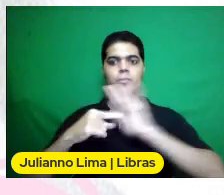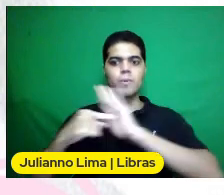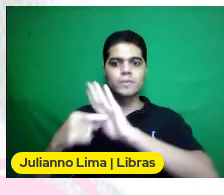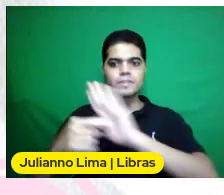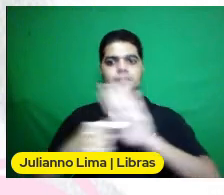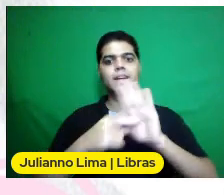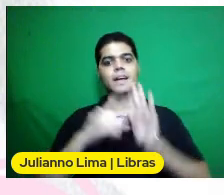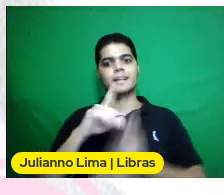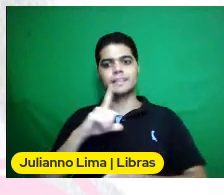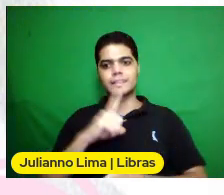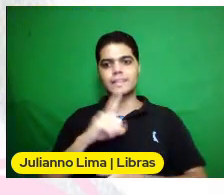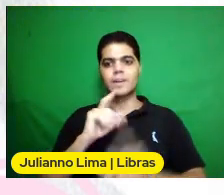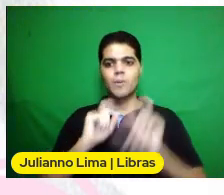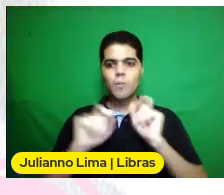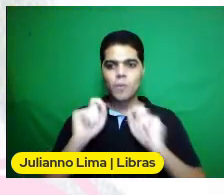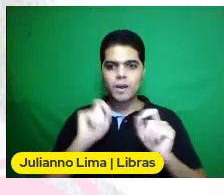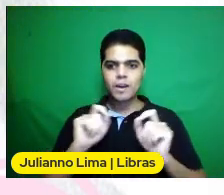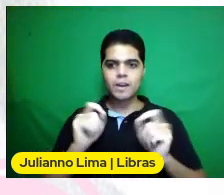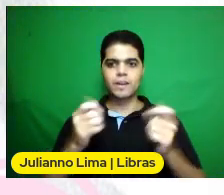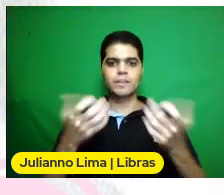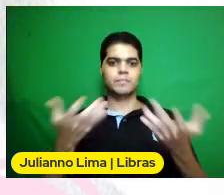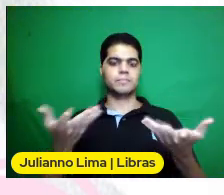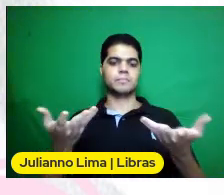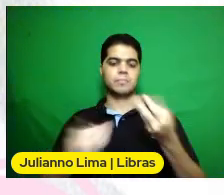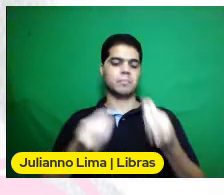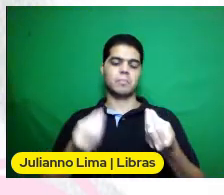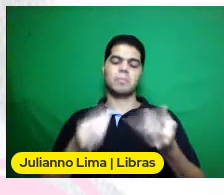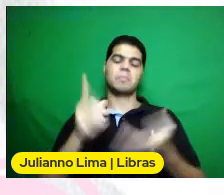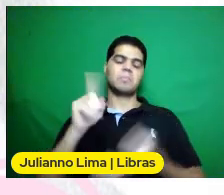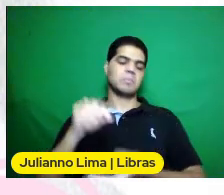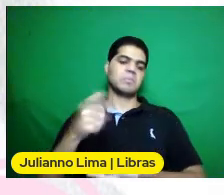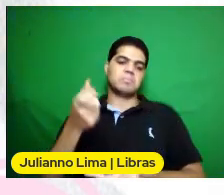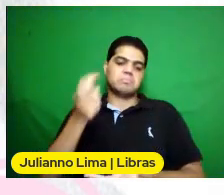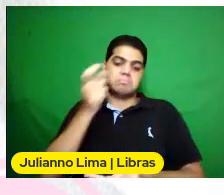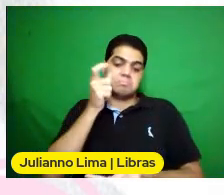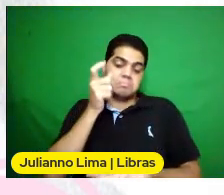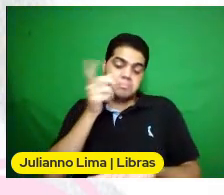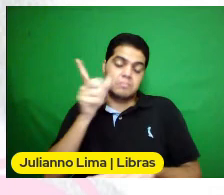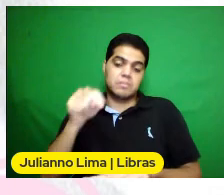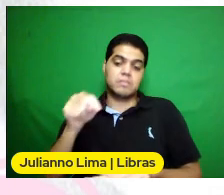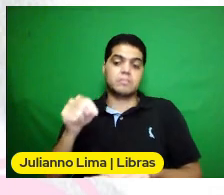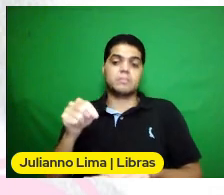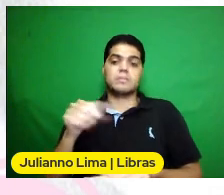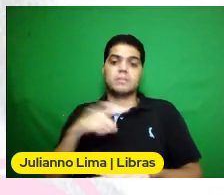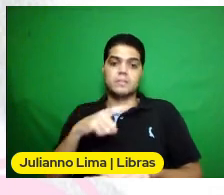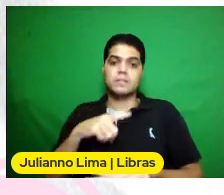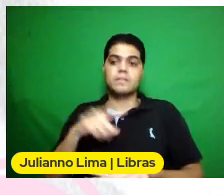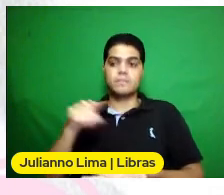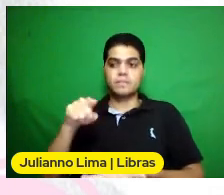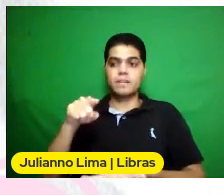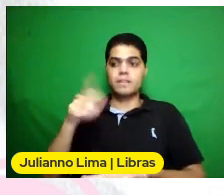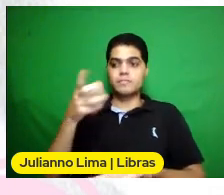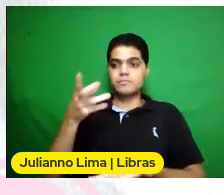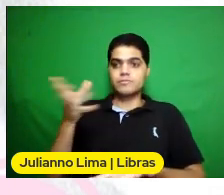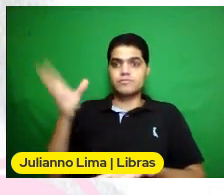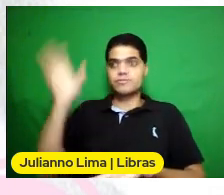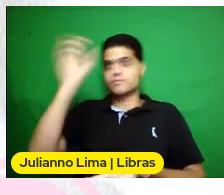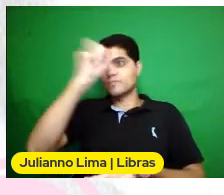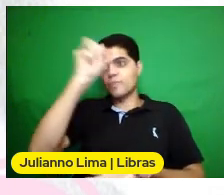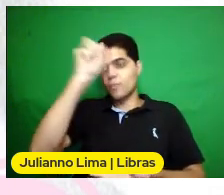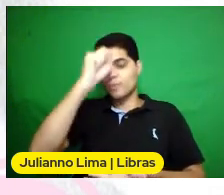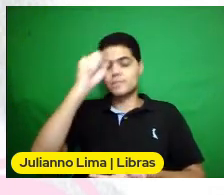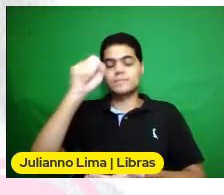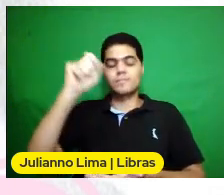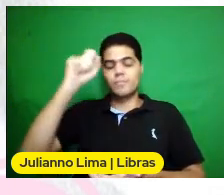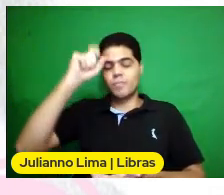pessoas realmente se importaram, né? Se importaram, e assim, e que esse conhecimento se dissemine muito mais,